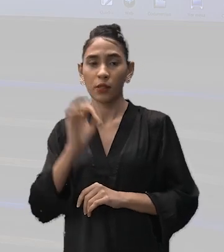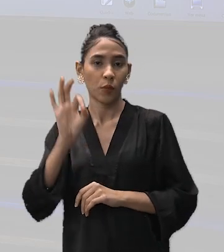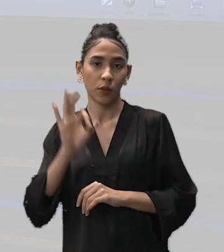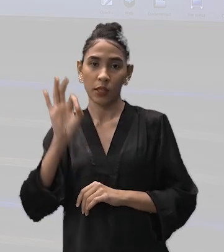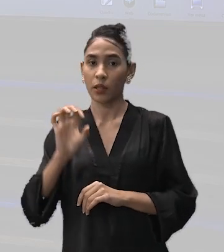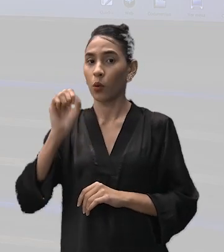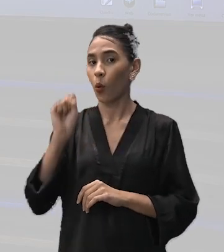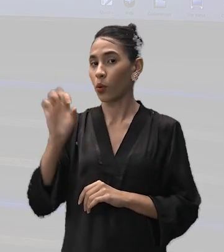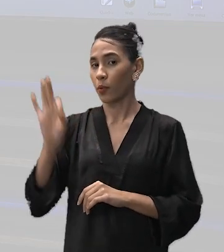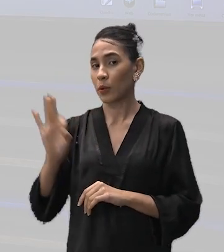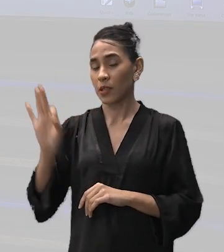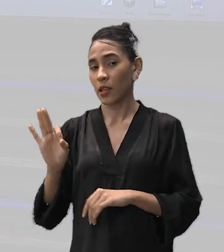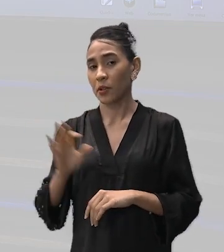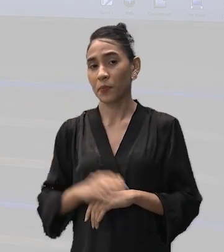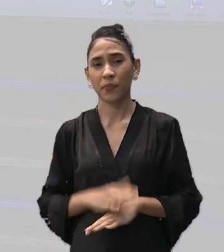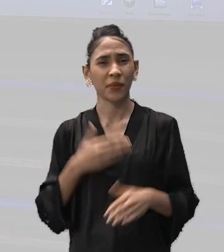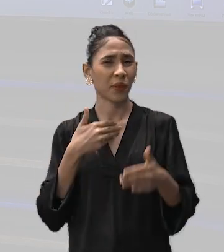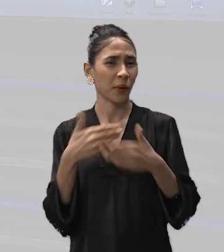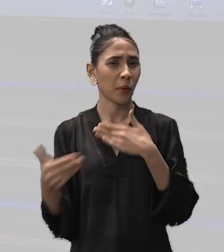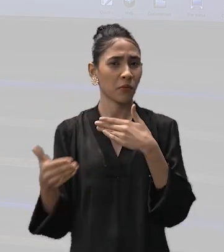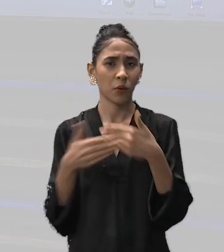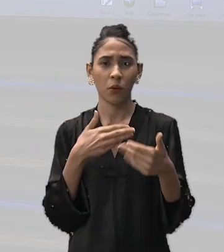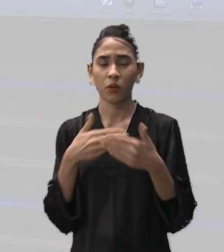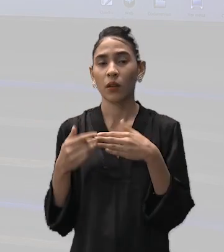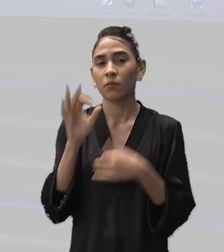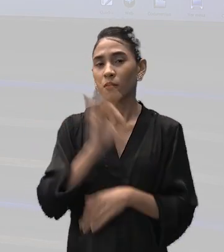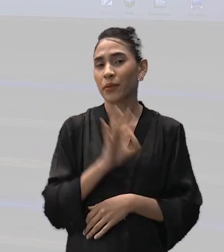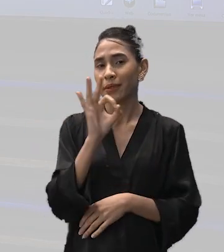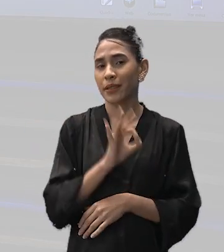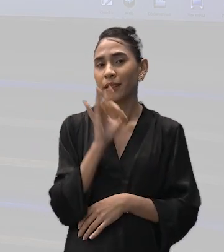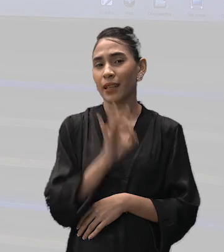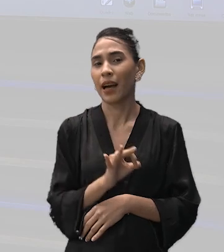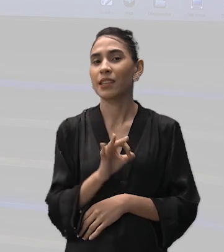10%, 8%, qualquer porcentagem